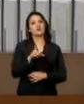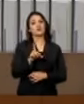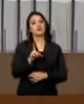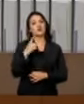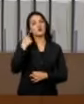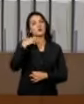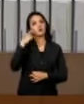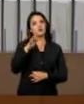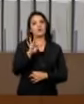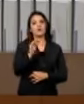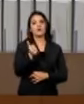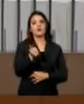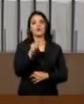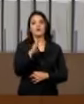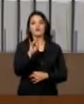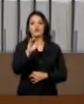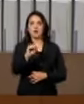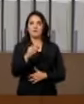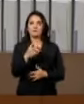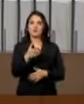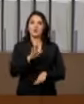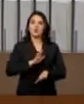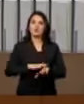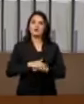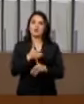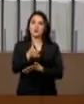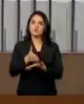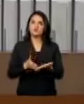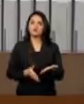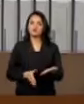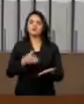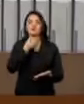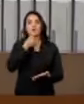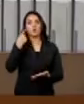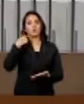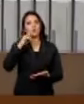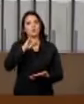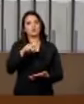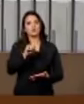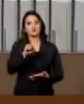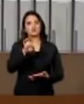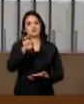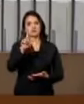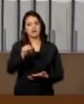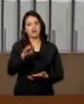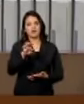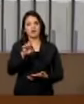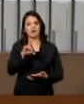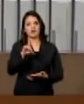Simantobi, dividindo o tempo com o doutor José Eduardo Cardoso.